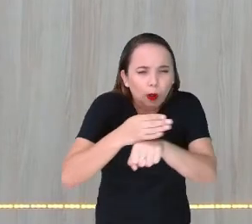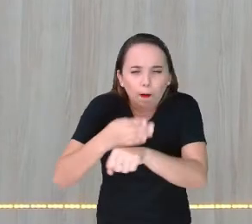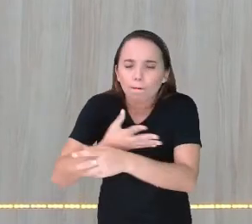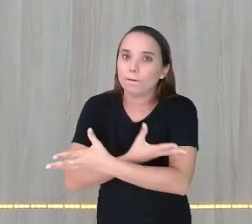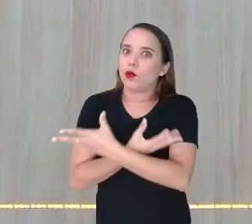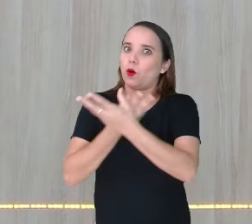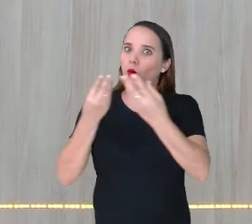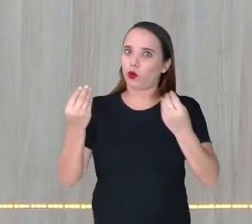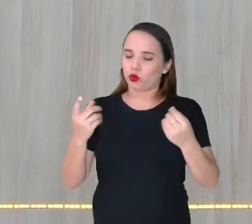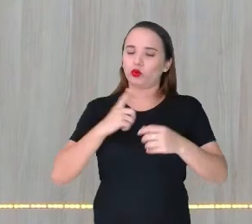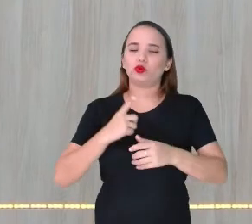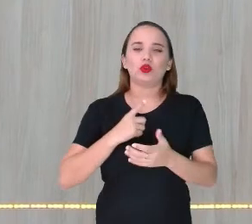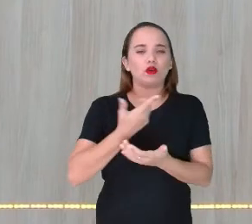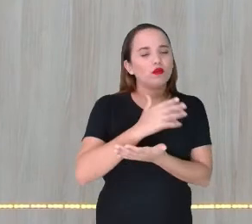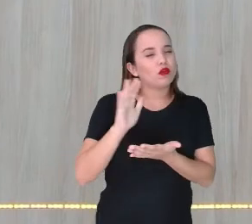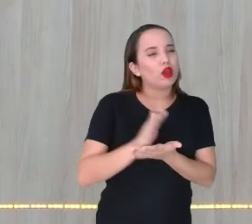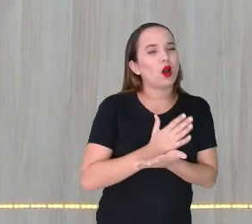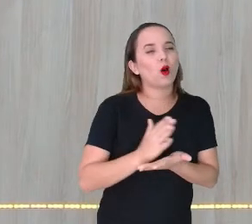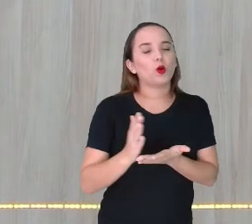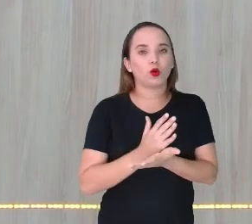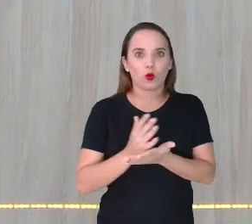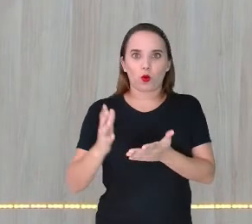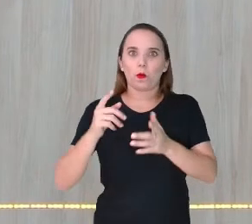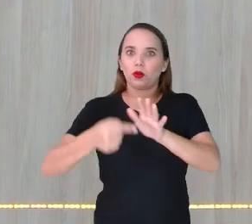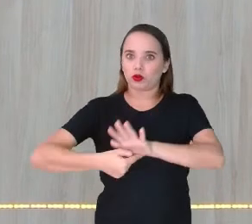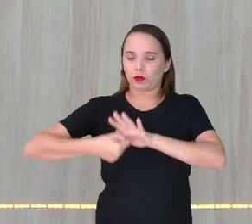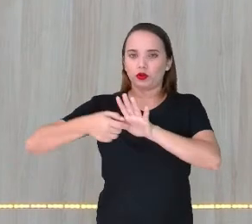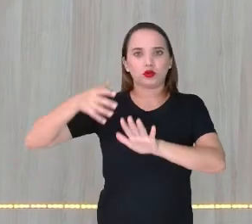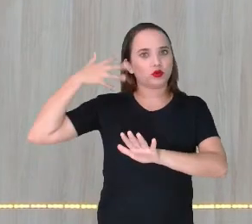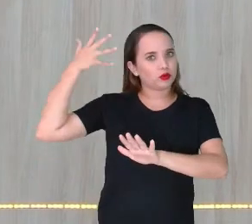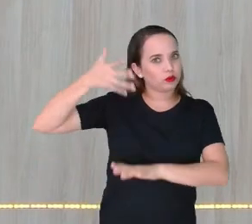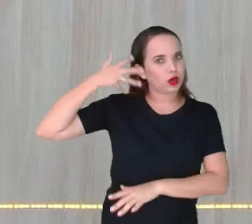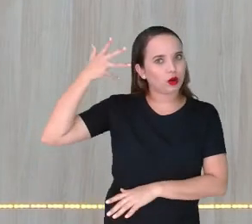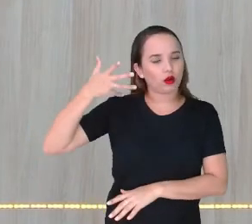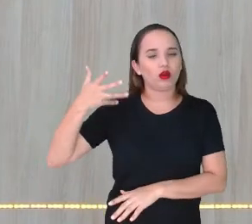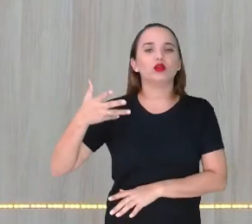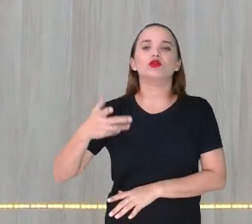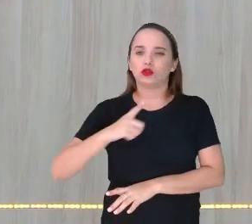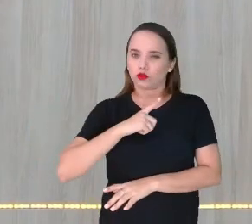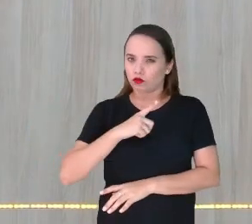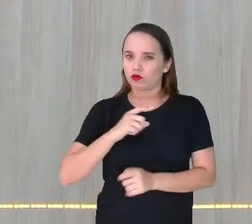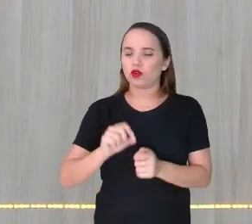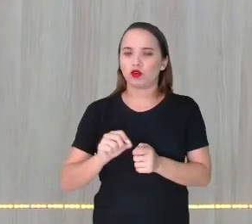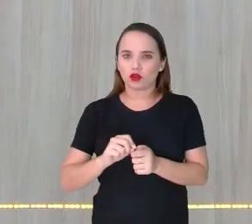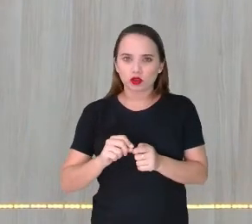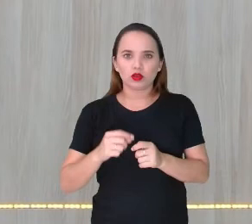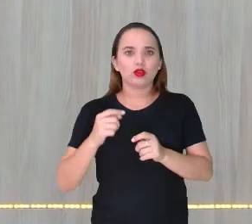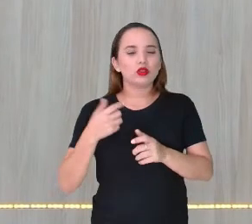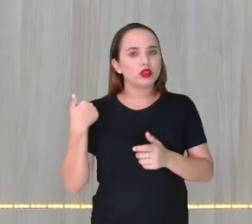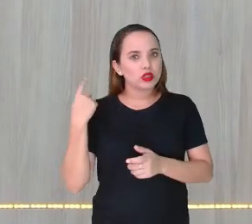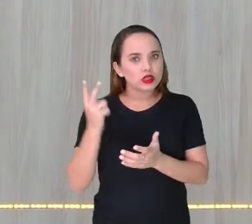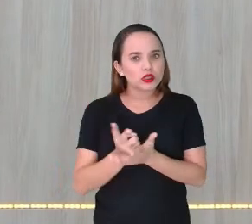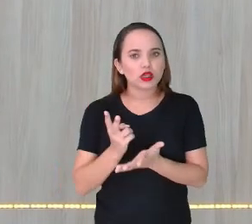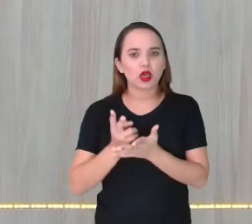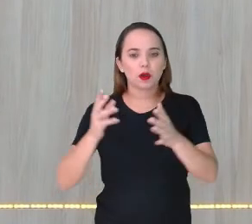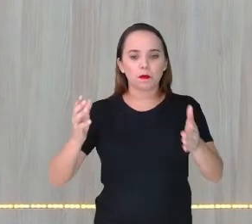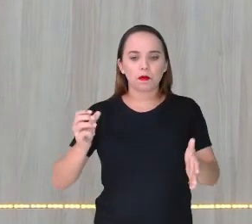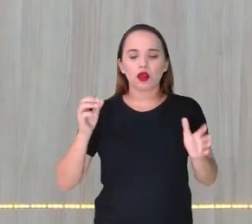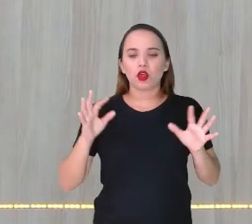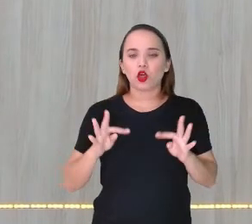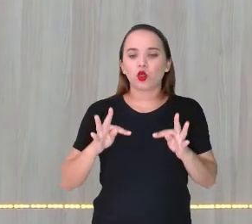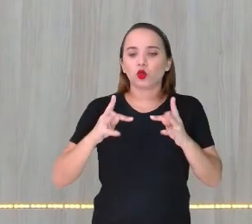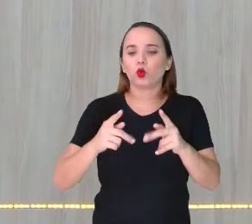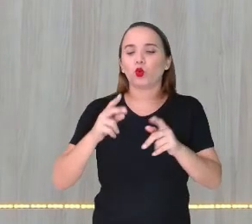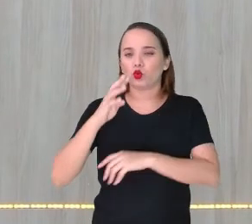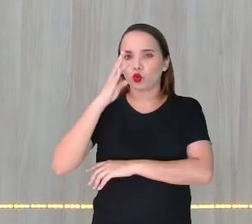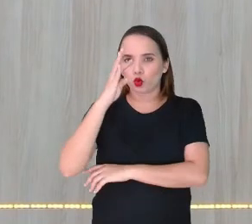teve alguns workshops também, né, que ela promoveu, e aí tudo sempre baseado na técnica de Laban, porque